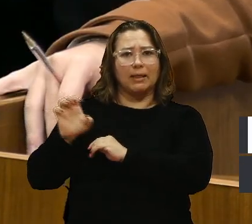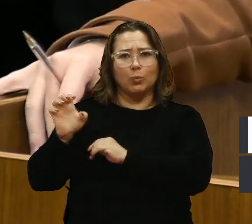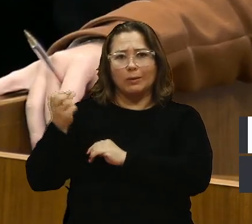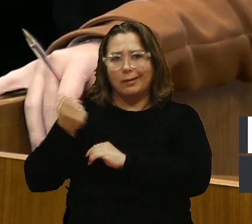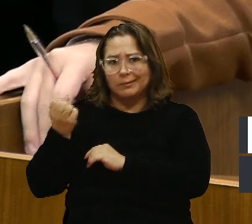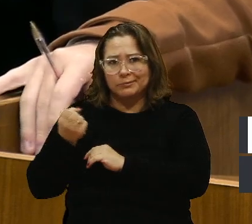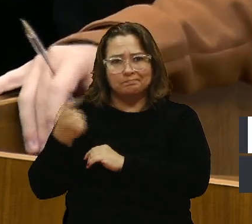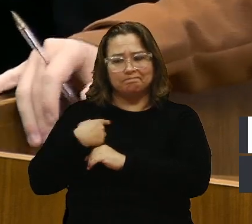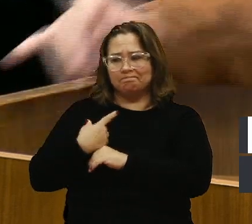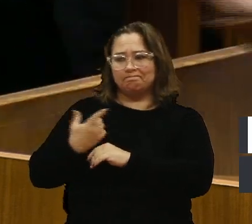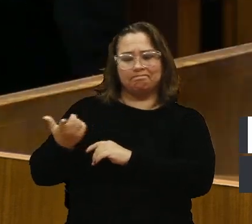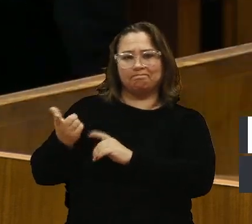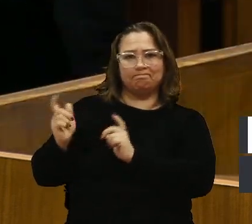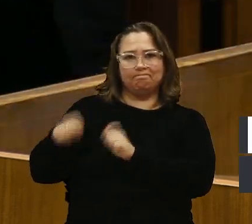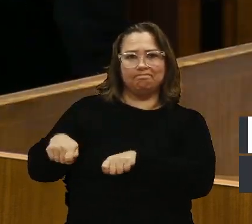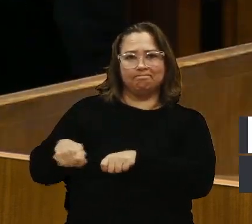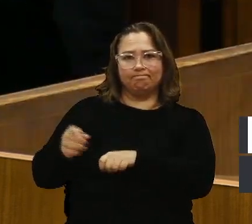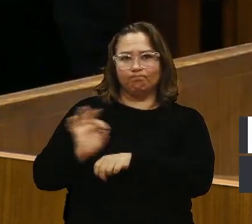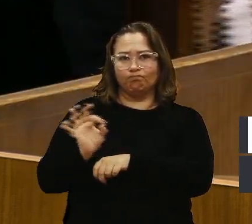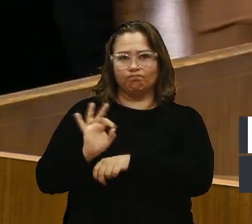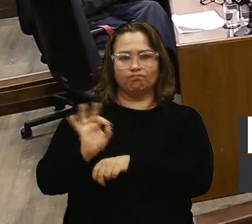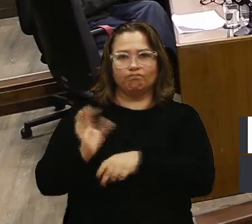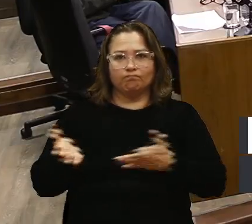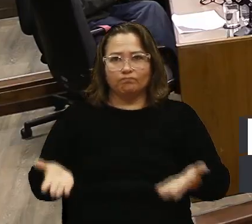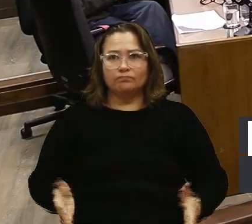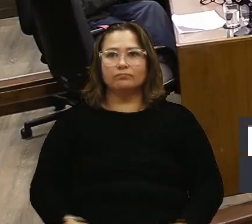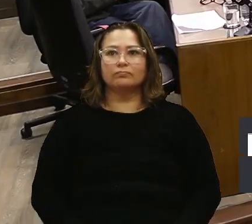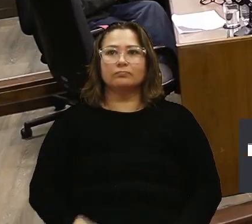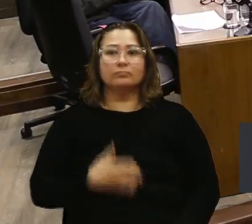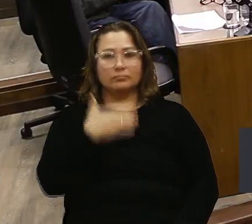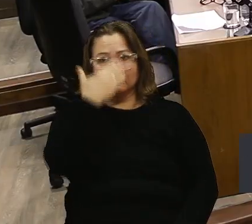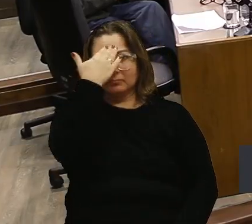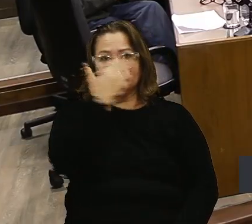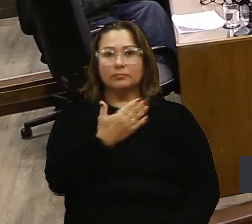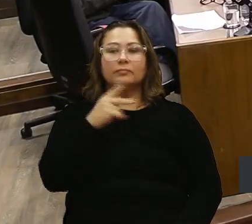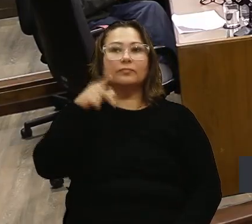incompetência. Muito obrigado, presidente. Obrigado, vereador Iago. A próxima vereadora